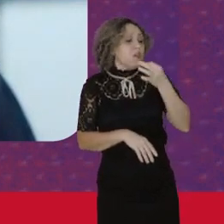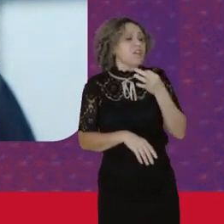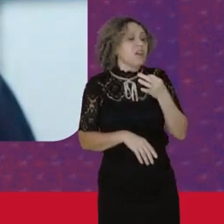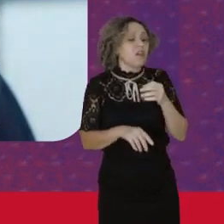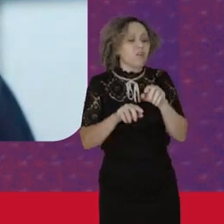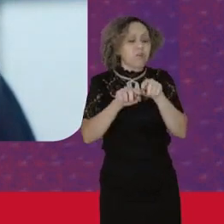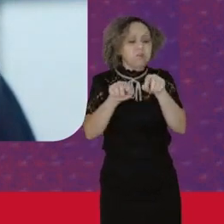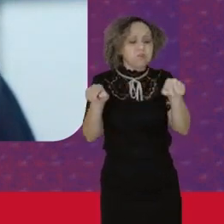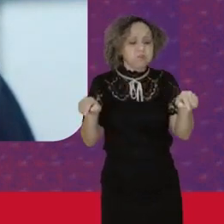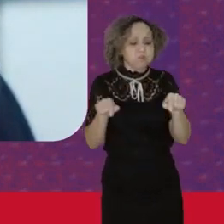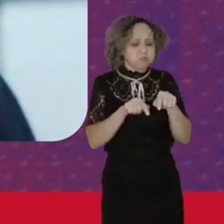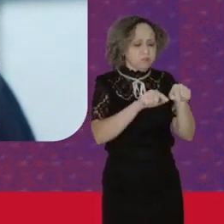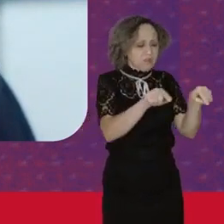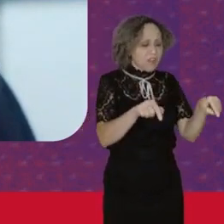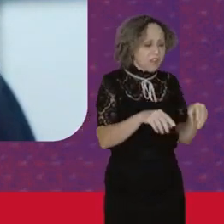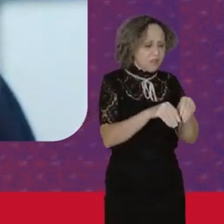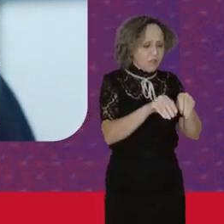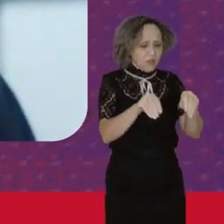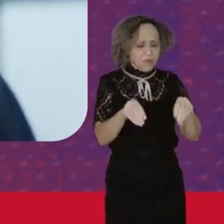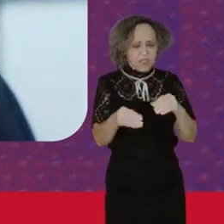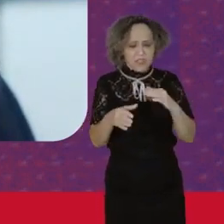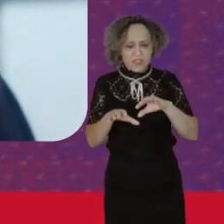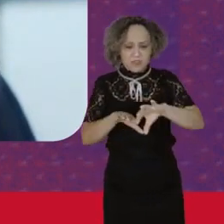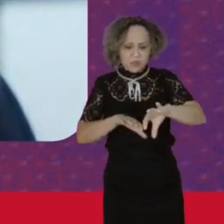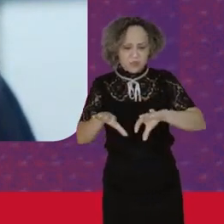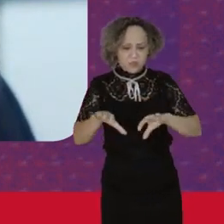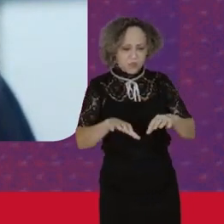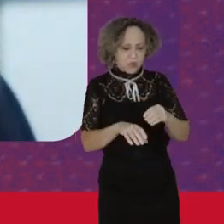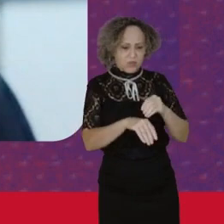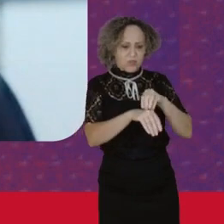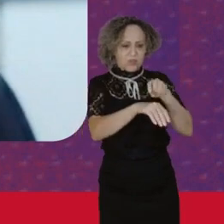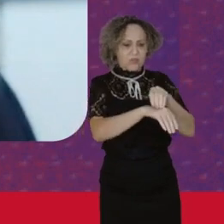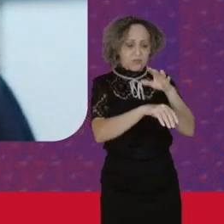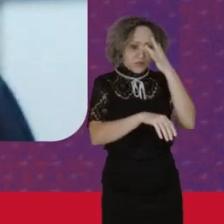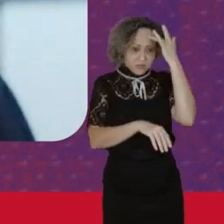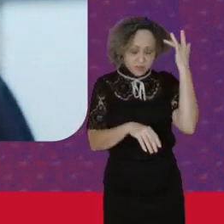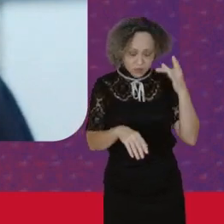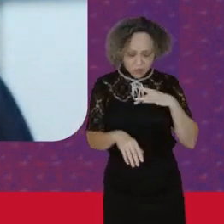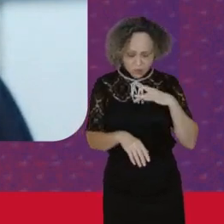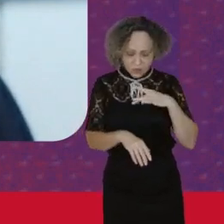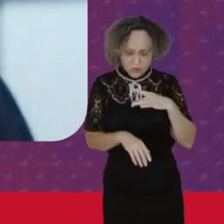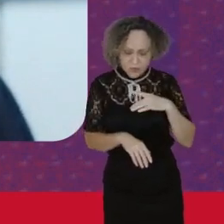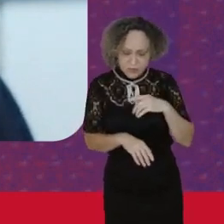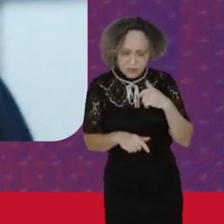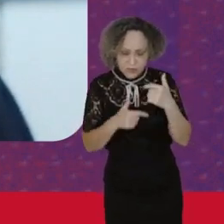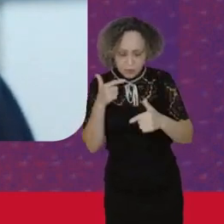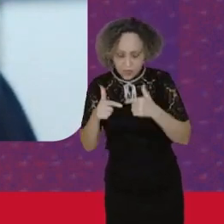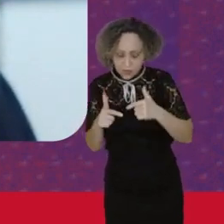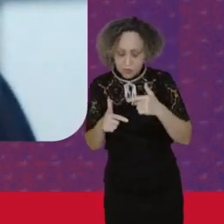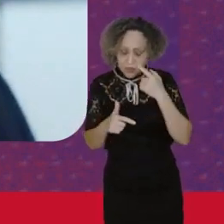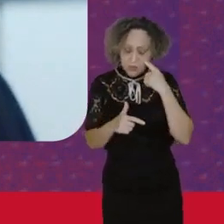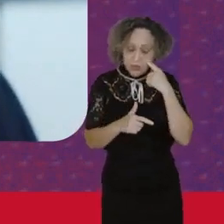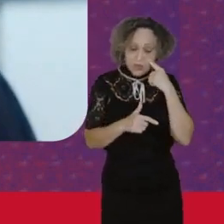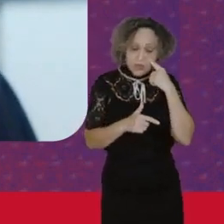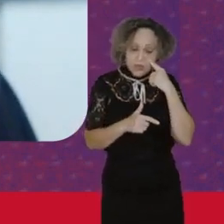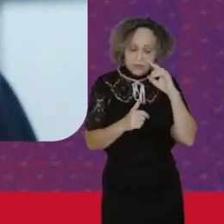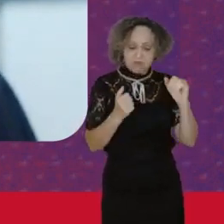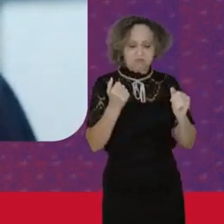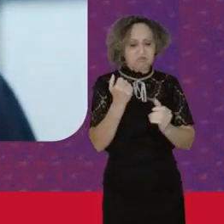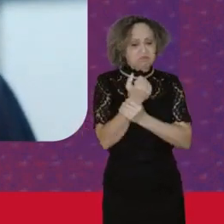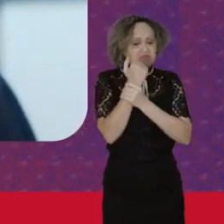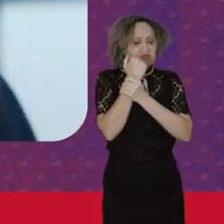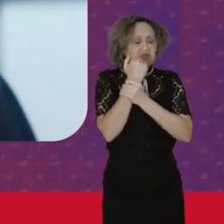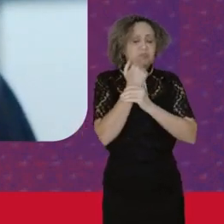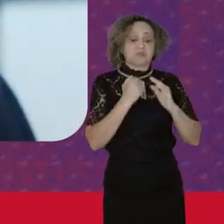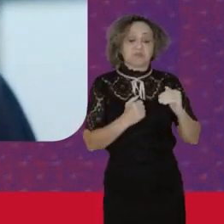política estruturante para a garantia da segurança, né, e soberania alimentar, porque uma vez que a gente